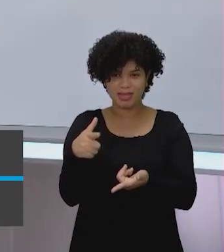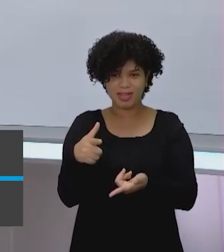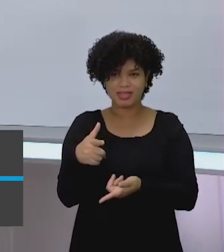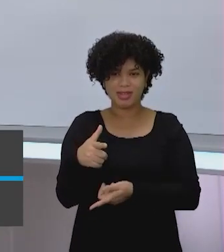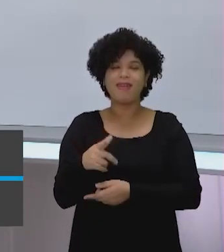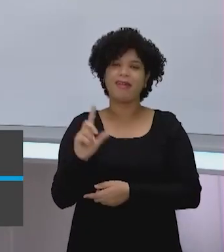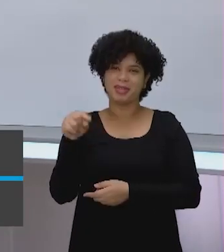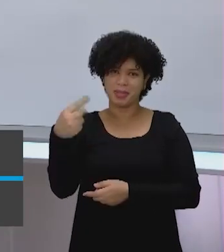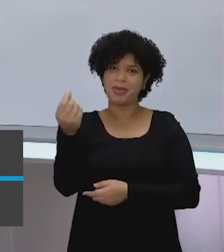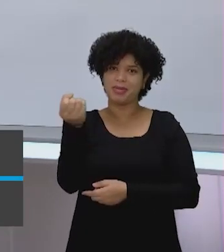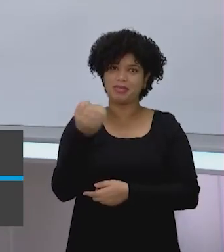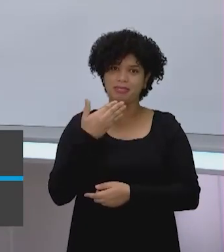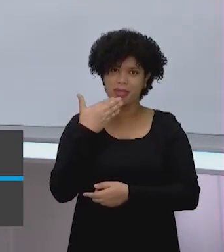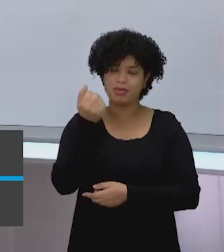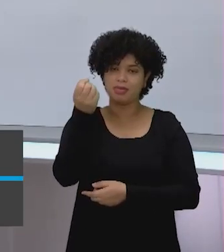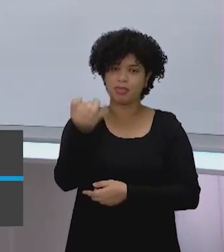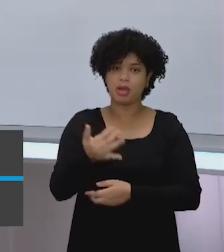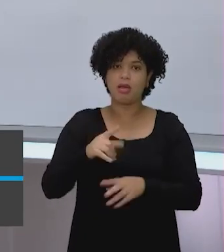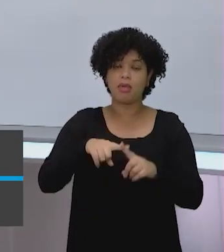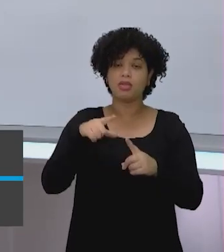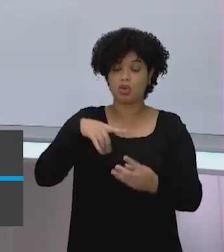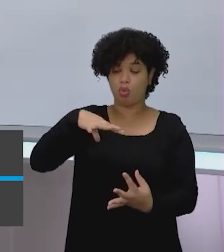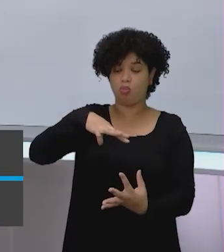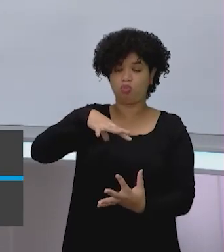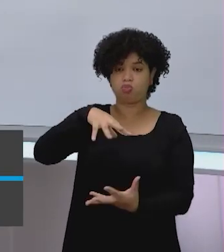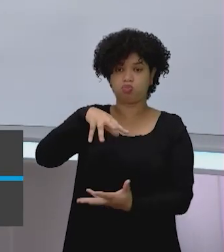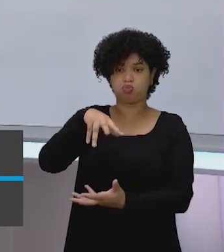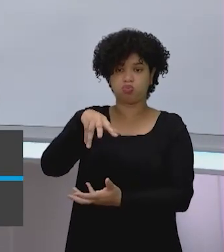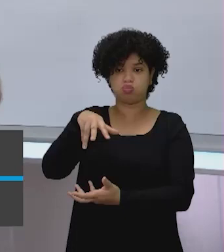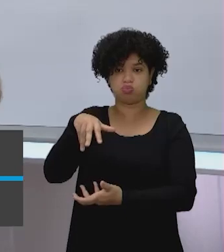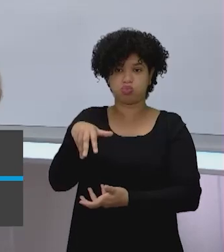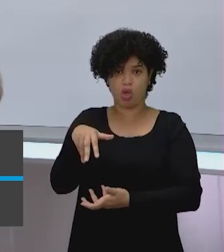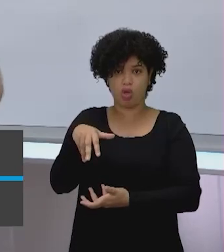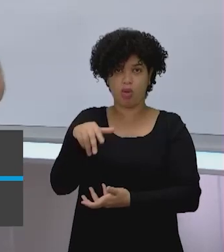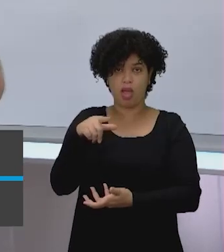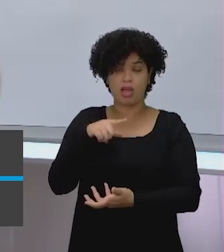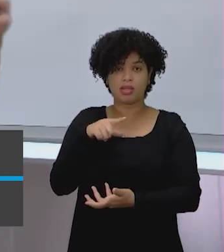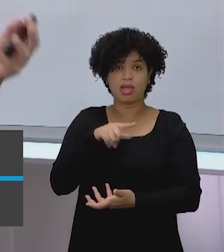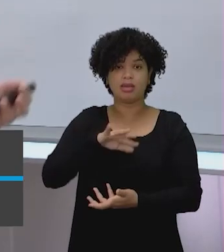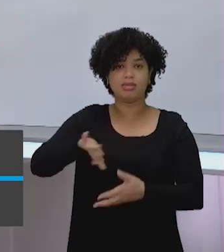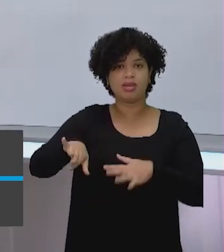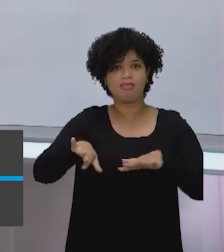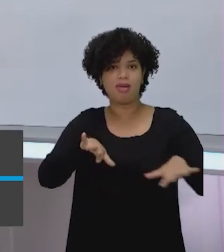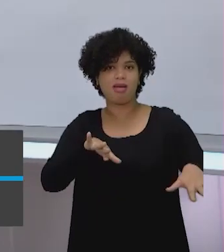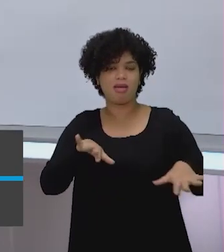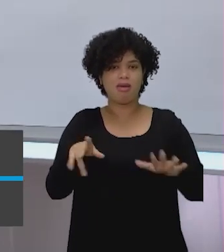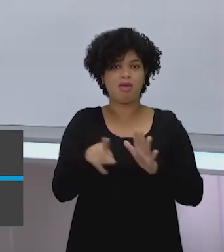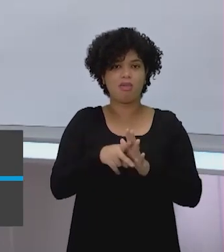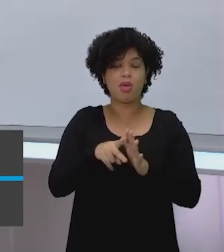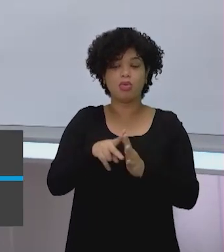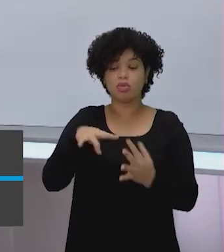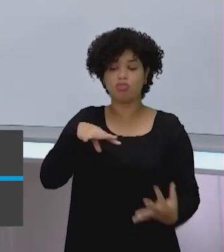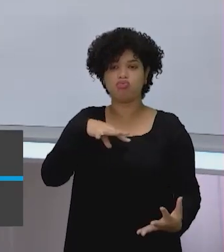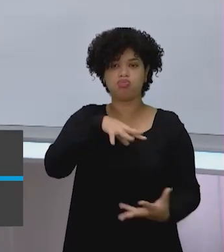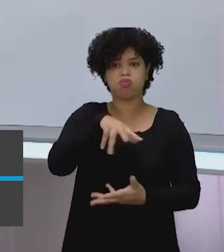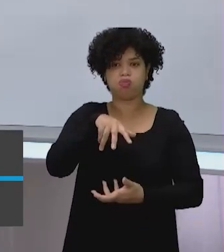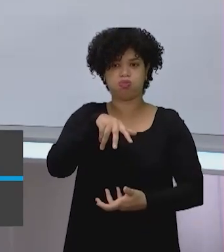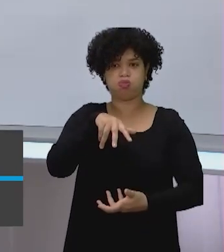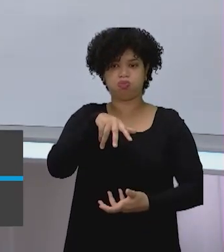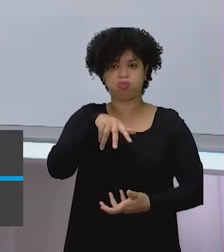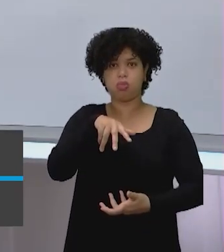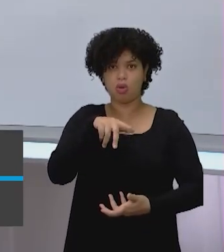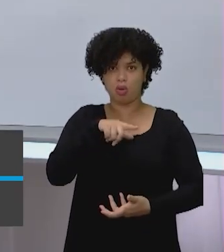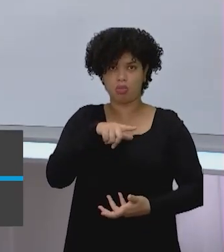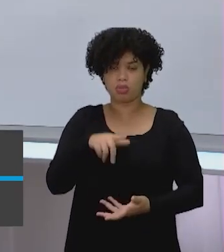nela já. Mas a gente tem o globo terrestre e a gente tem essa dimensão que é o universal, que é o global. Mas a gente